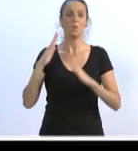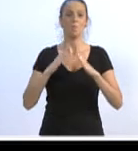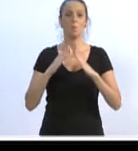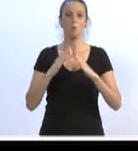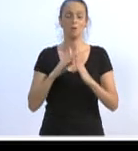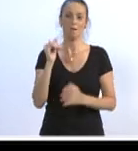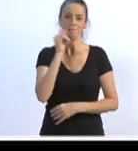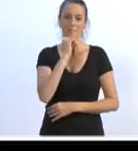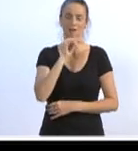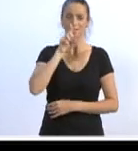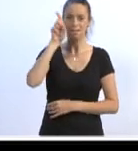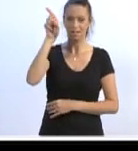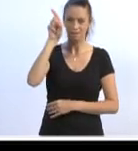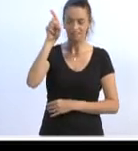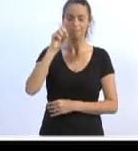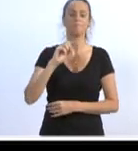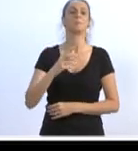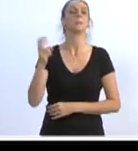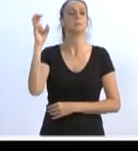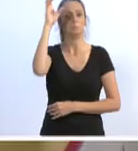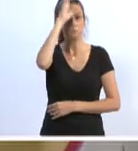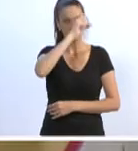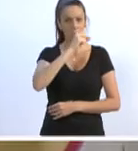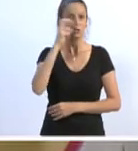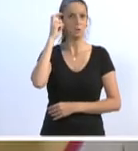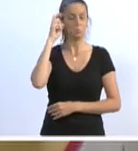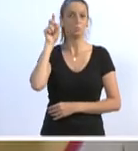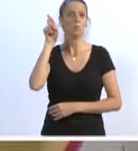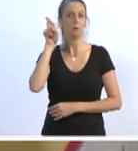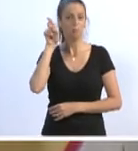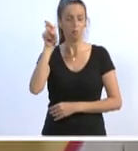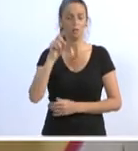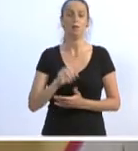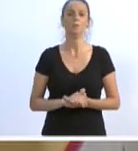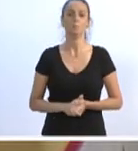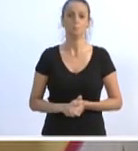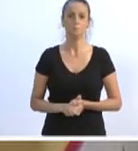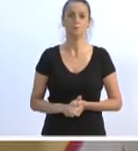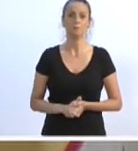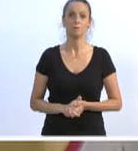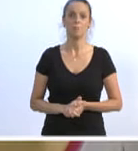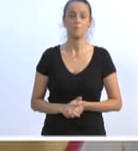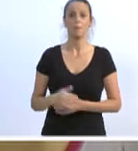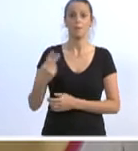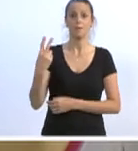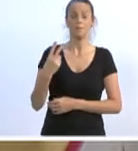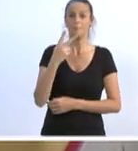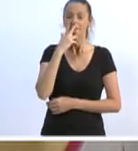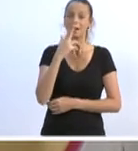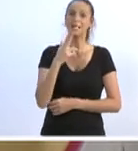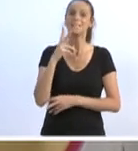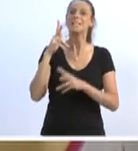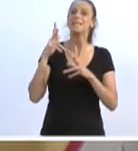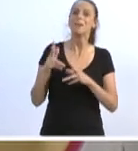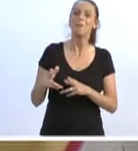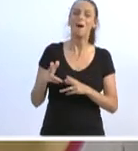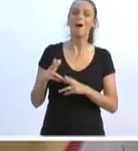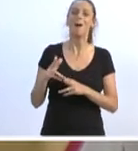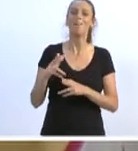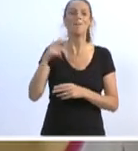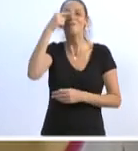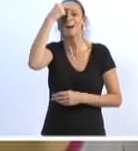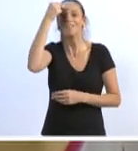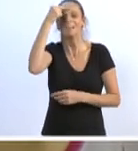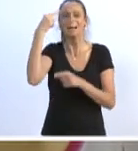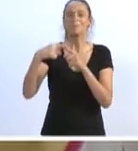onde aprendi muito com essa cultura milenar realmente foi uma segunda faculdade que fiz nesse período que fiquei lá eu